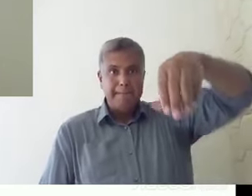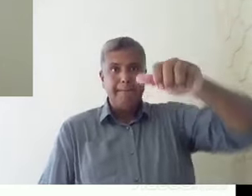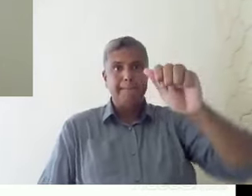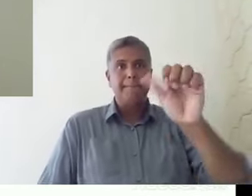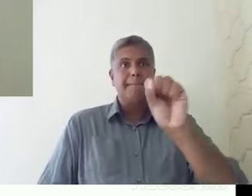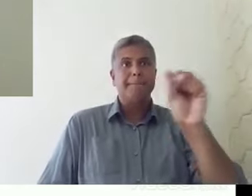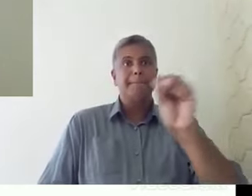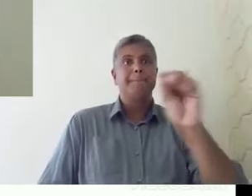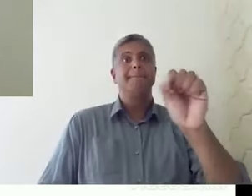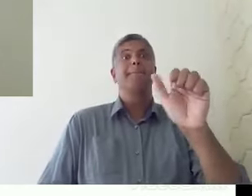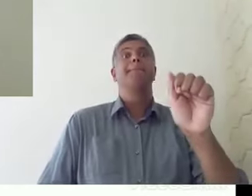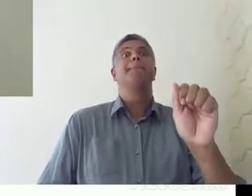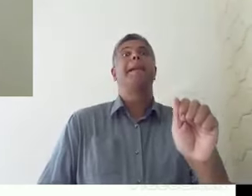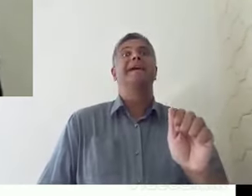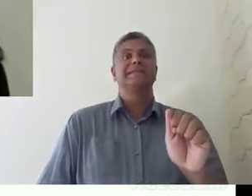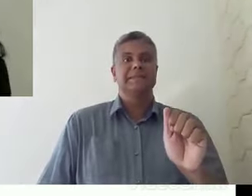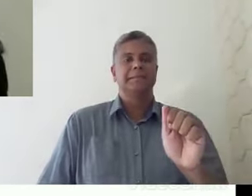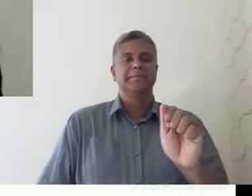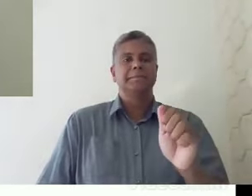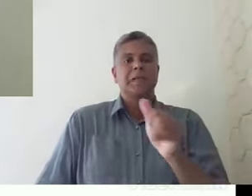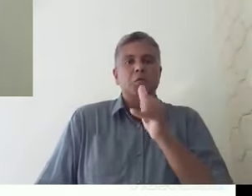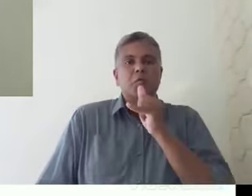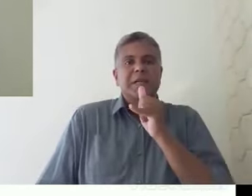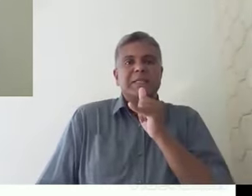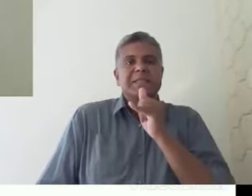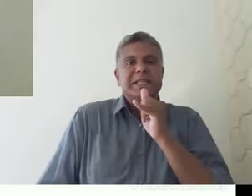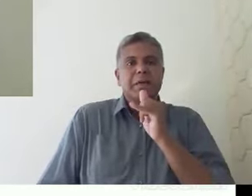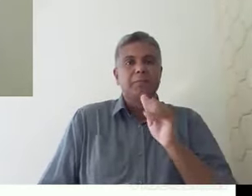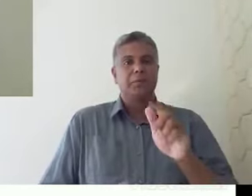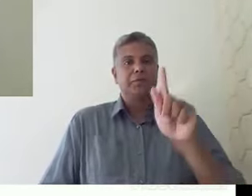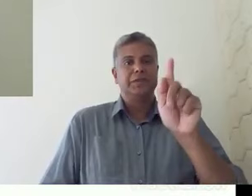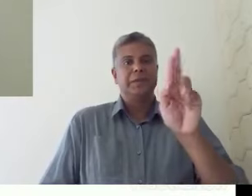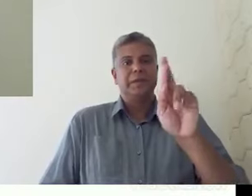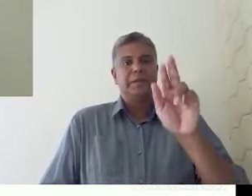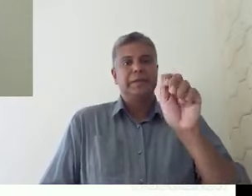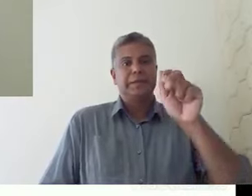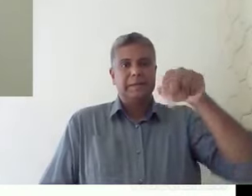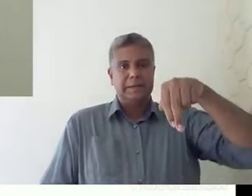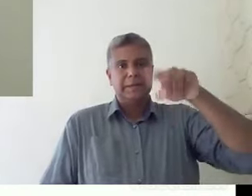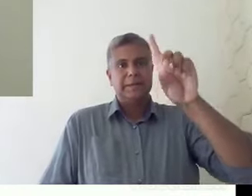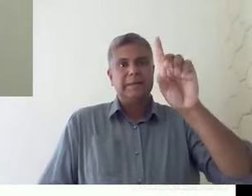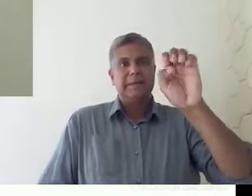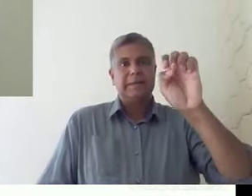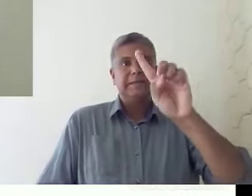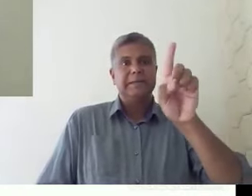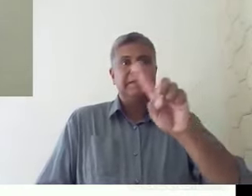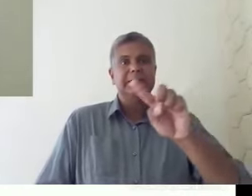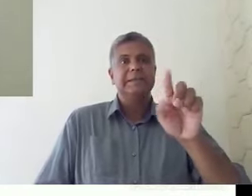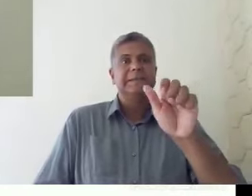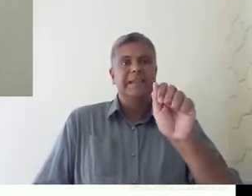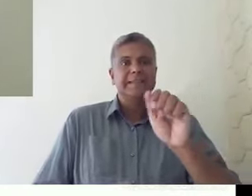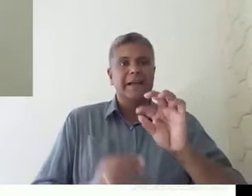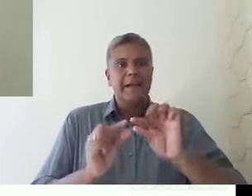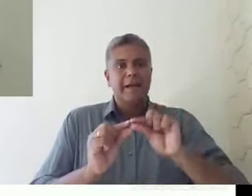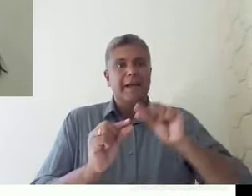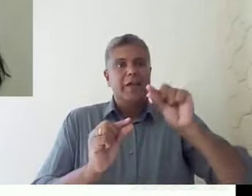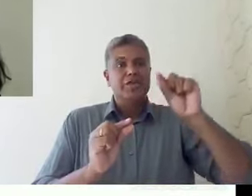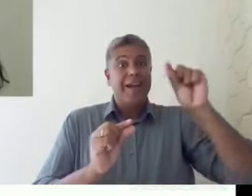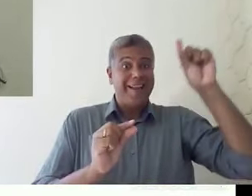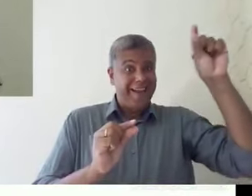a massa ela é um exemplo de grandeza escalar, porque ela